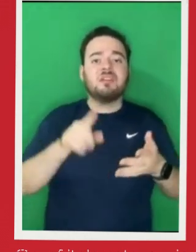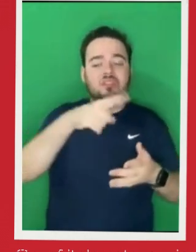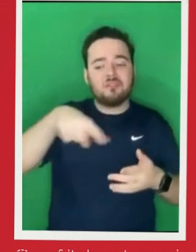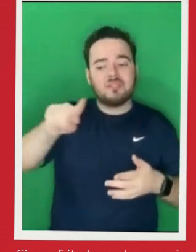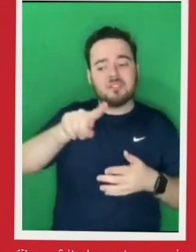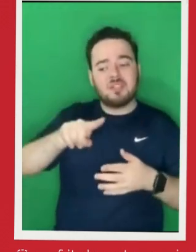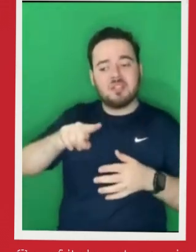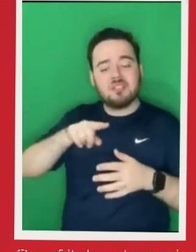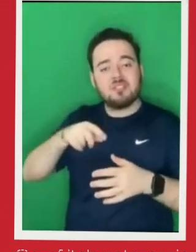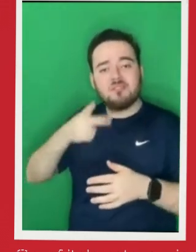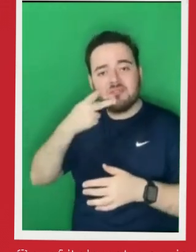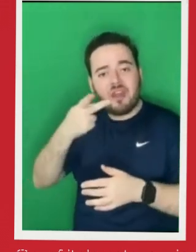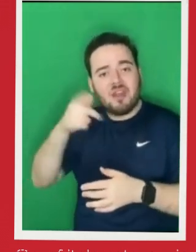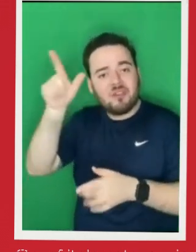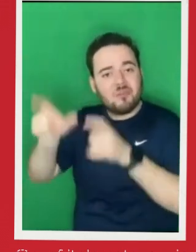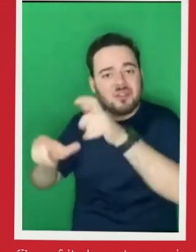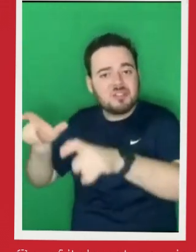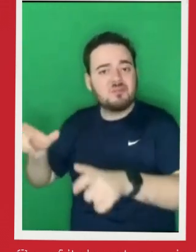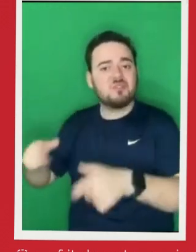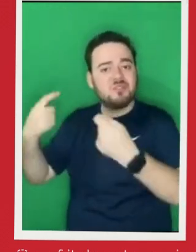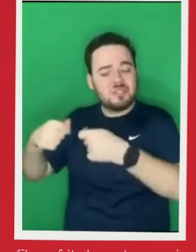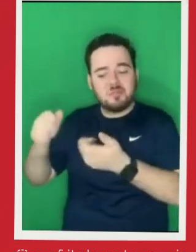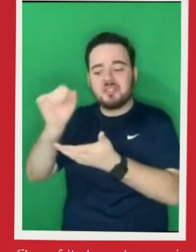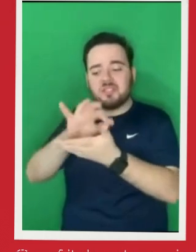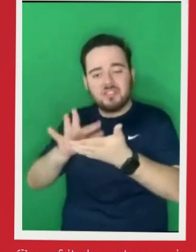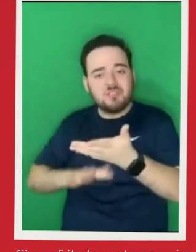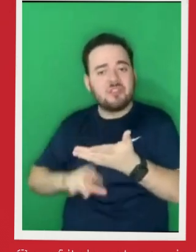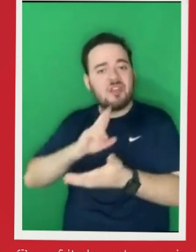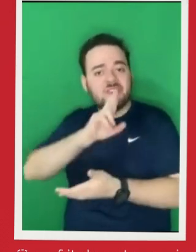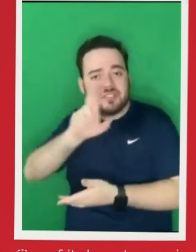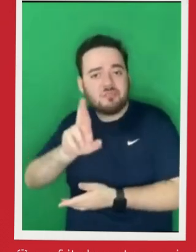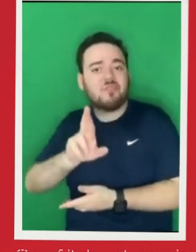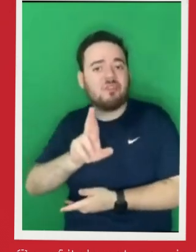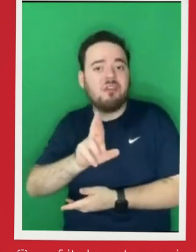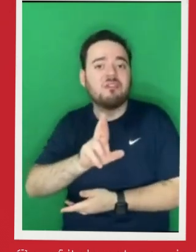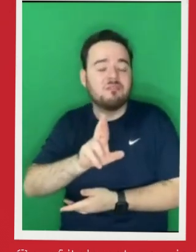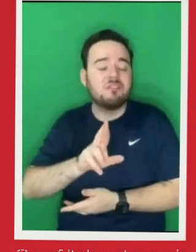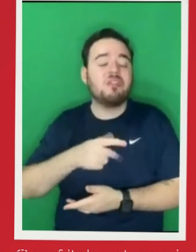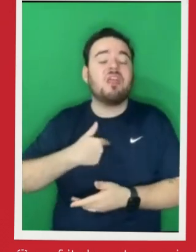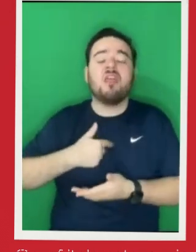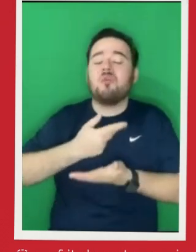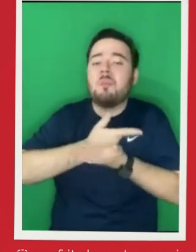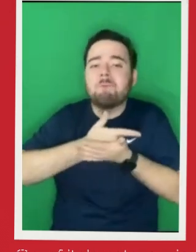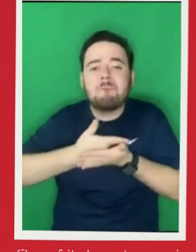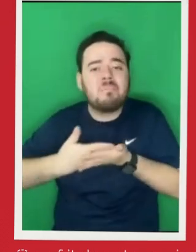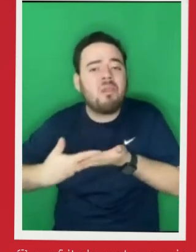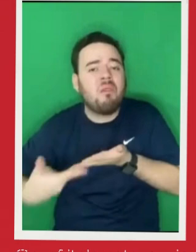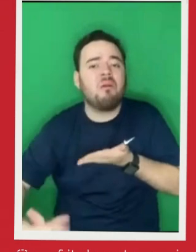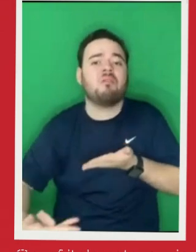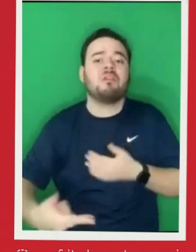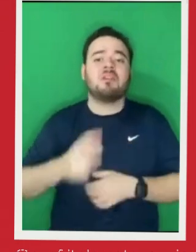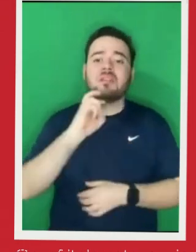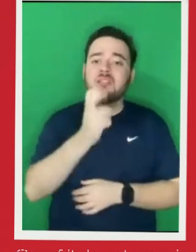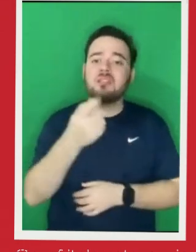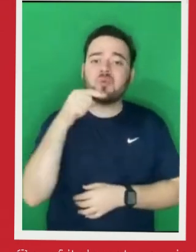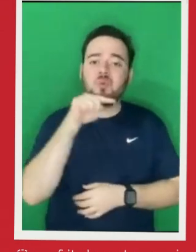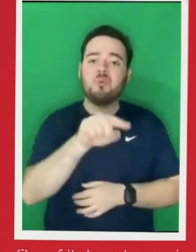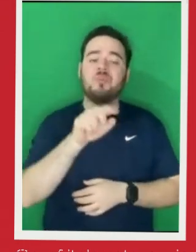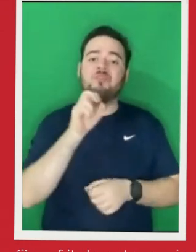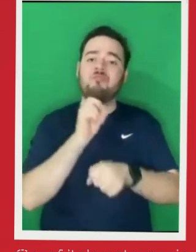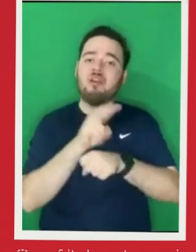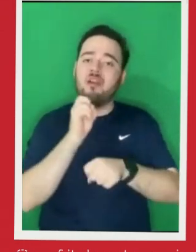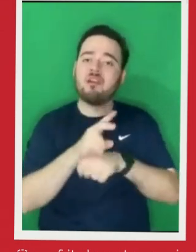todo mundo que se inscreveu, que não respondeu ainda. Eu imploro, a gente abriu 5.000 vagas porque